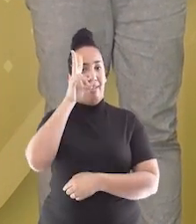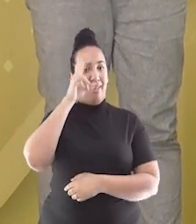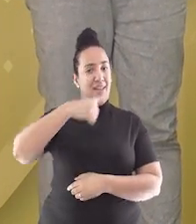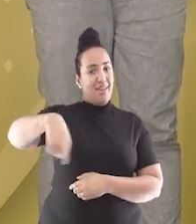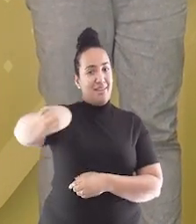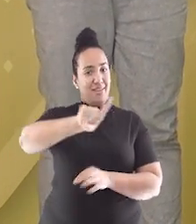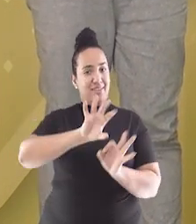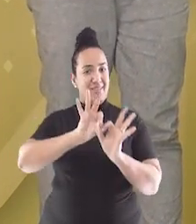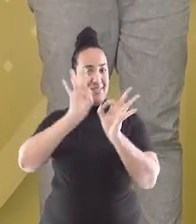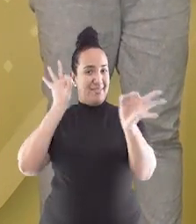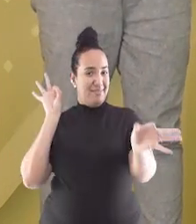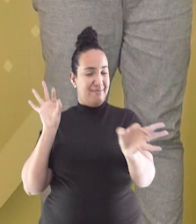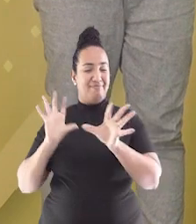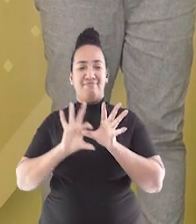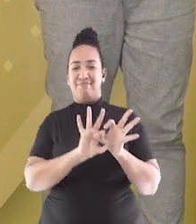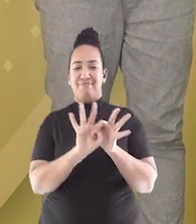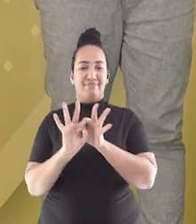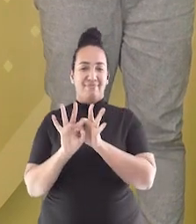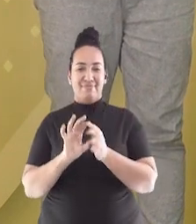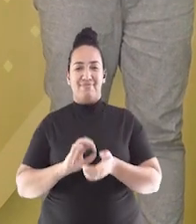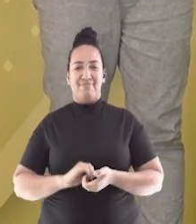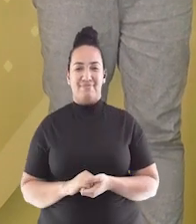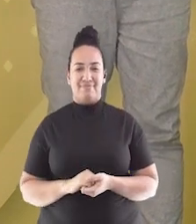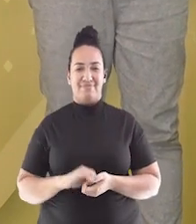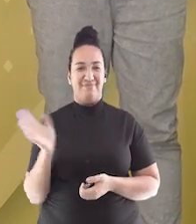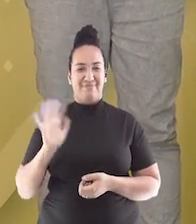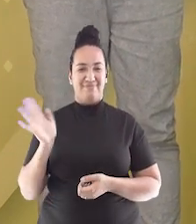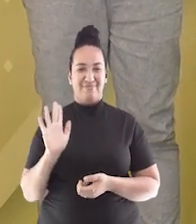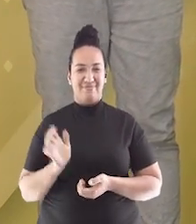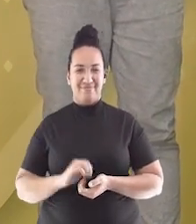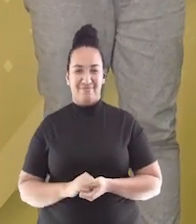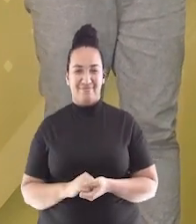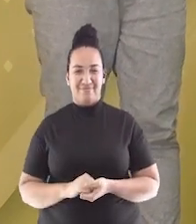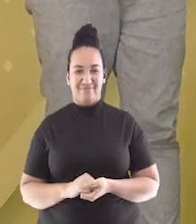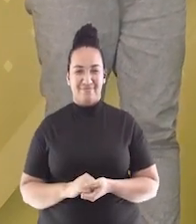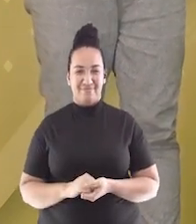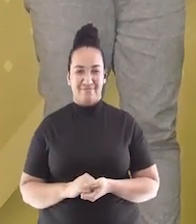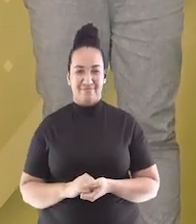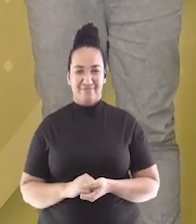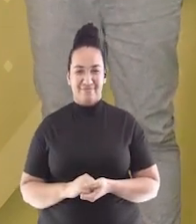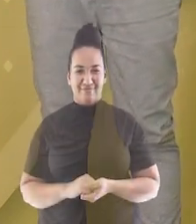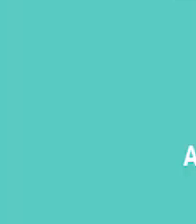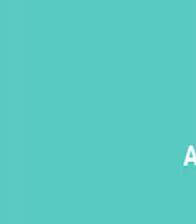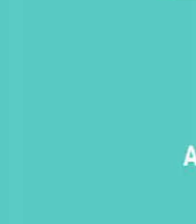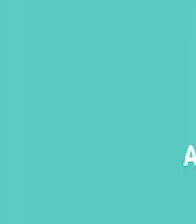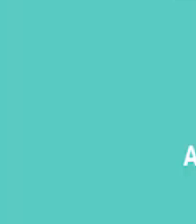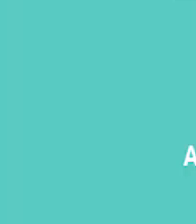cuidem e não se esqueçam. Mesmo distantes, estamos juntos. Tchau, tchau.